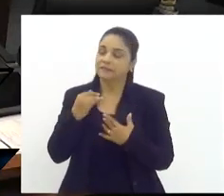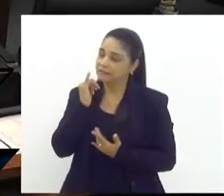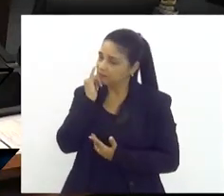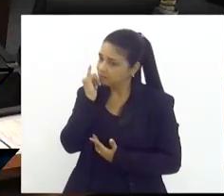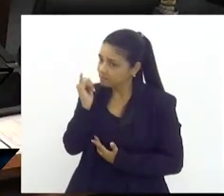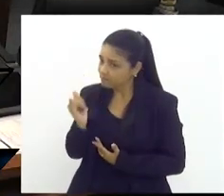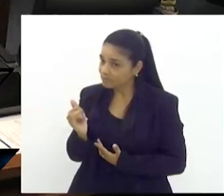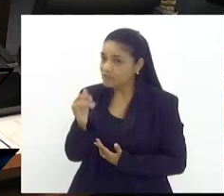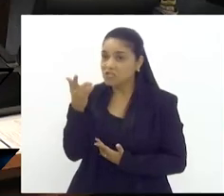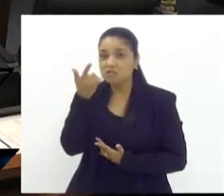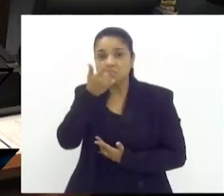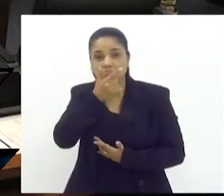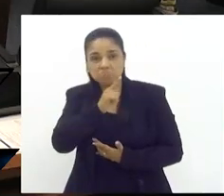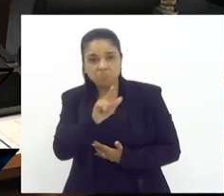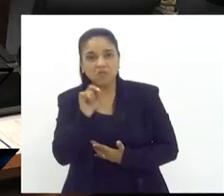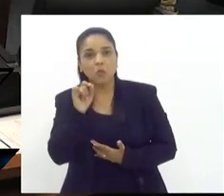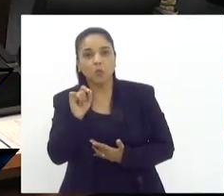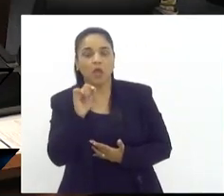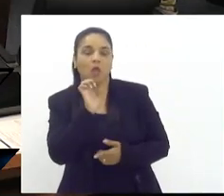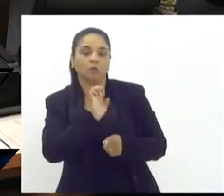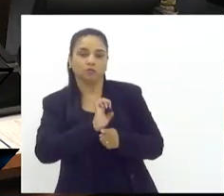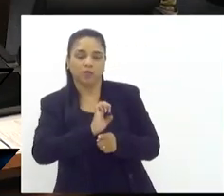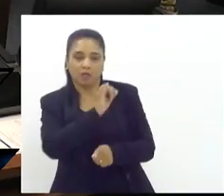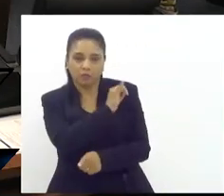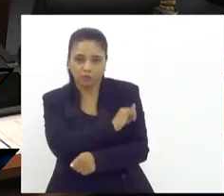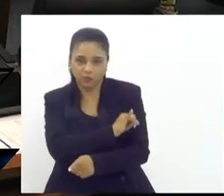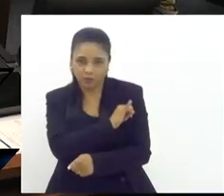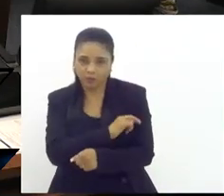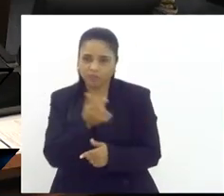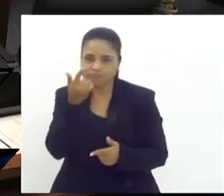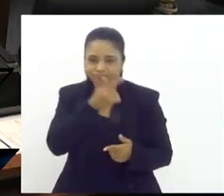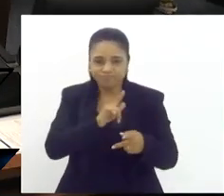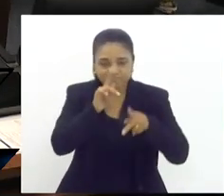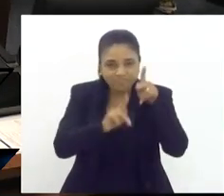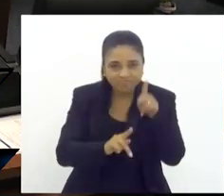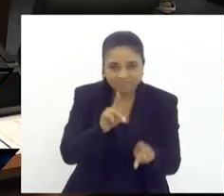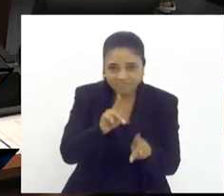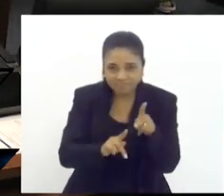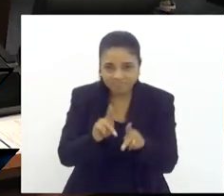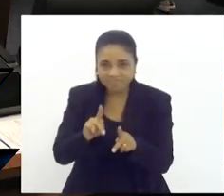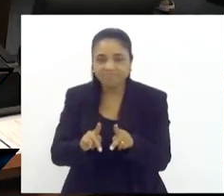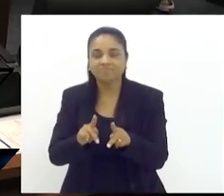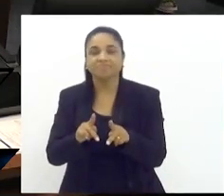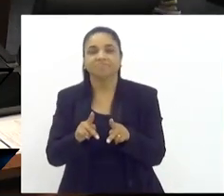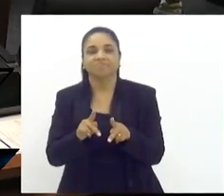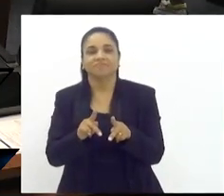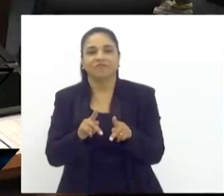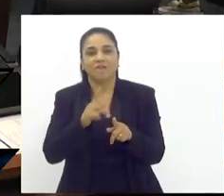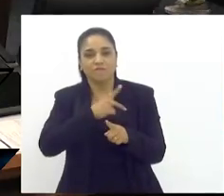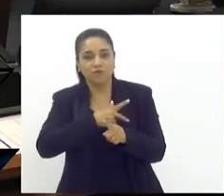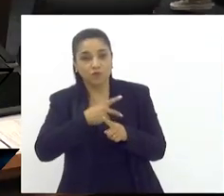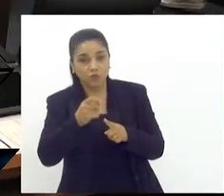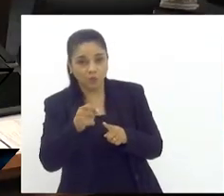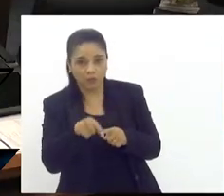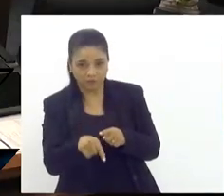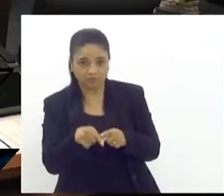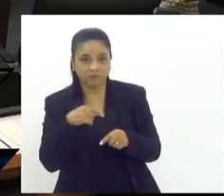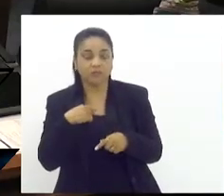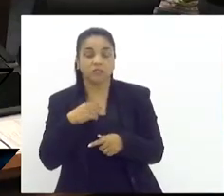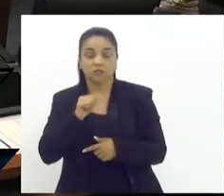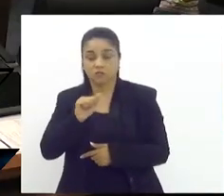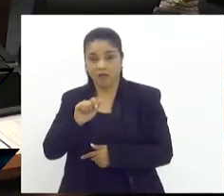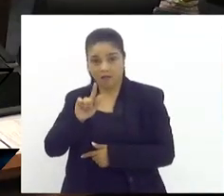quem ganha com isso é o estado do Rio de Janeiro e a população do estado do Rio de Janeiro aonde os nossos agentes que